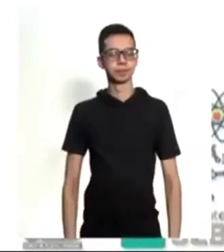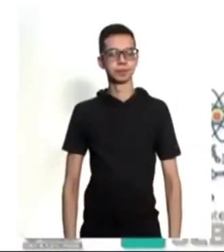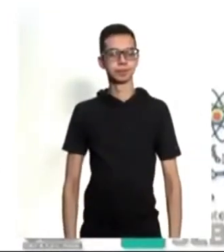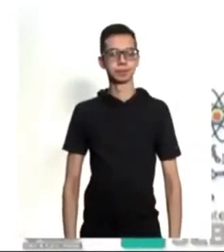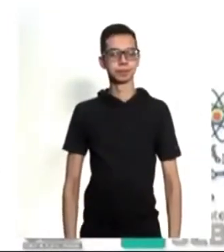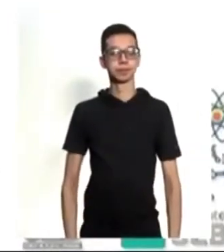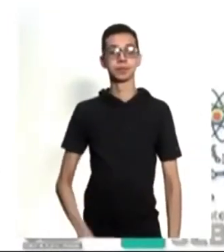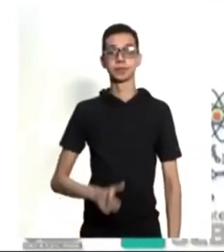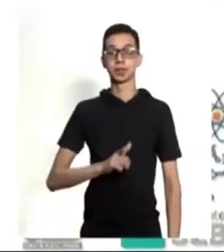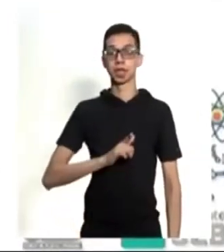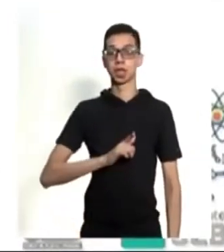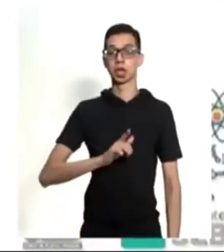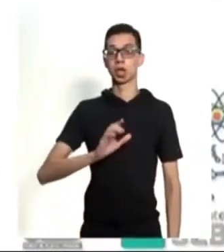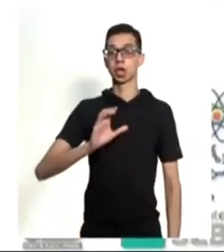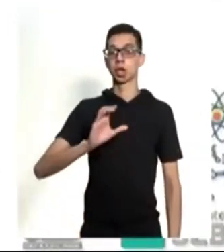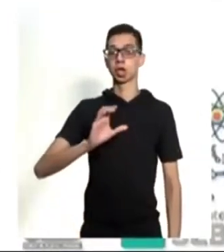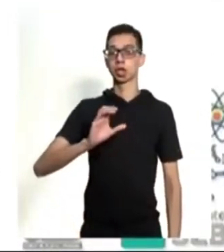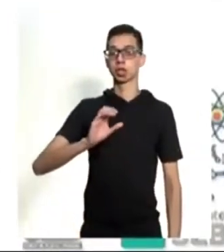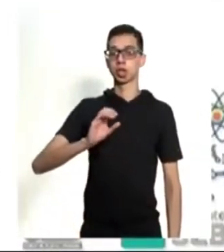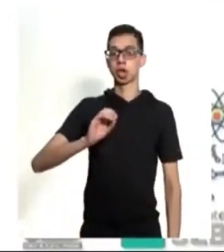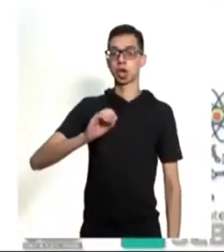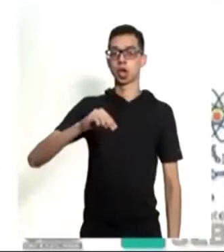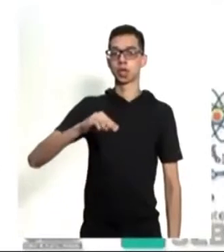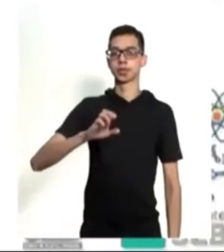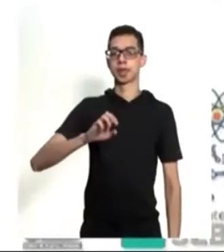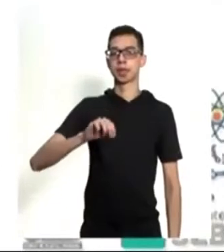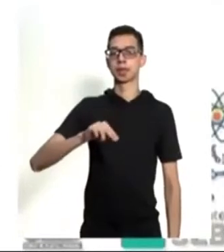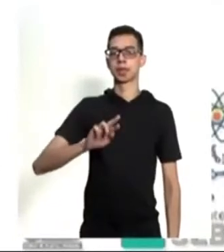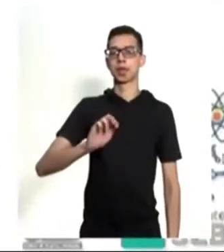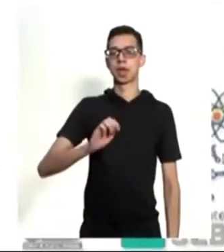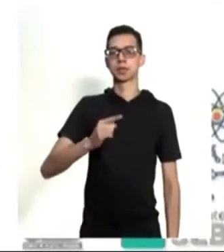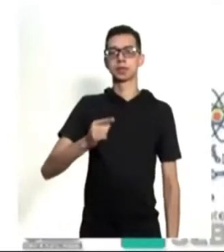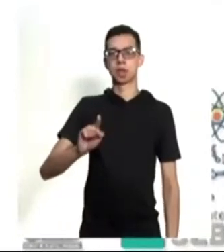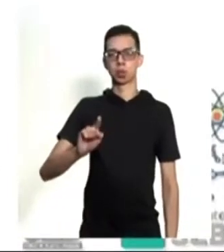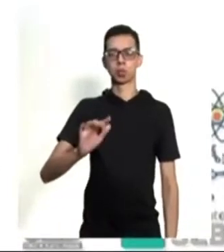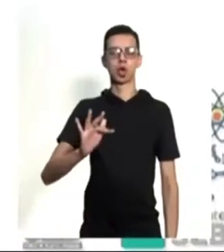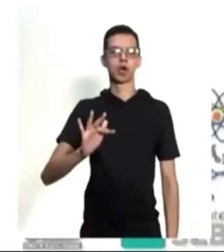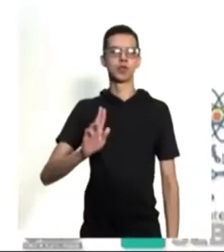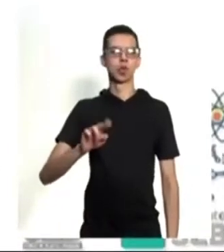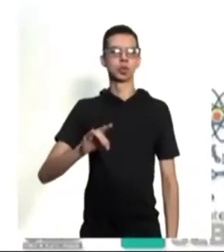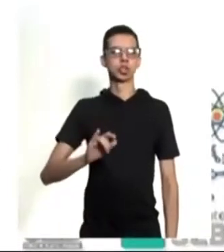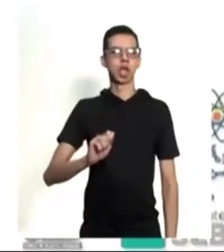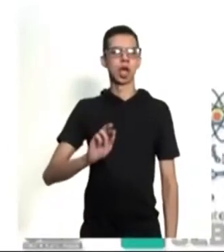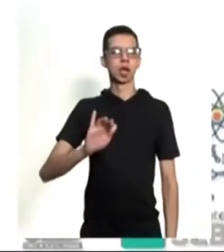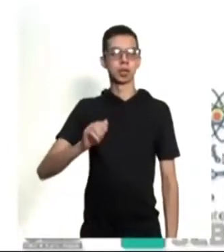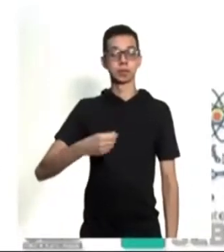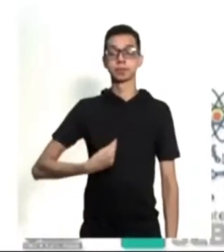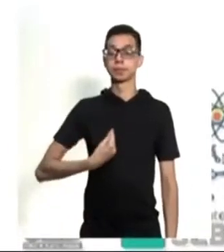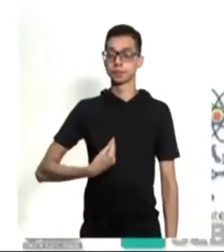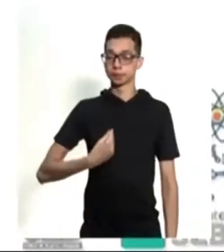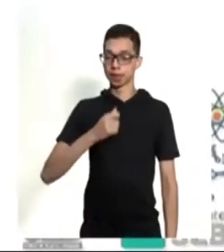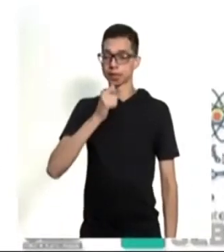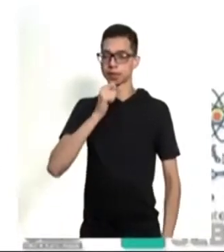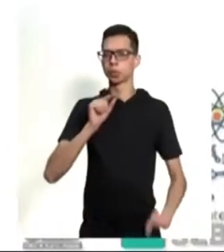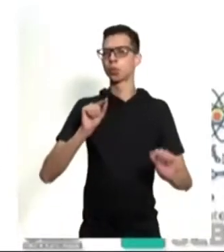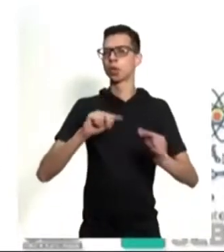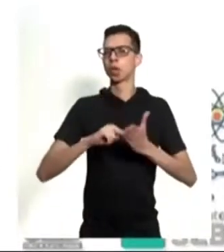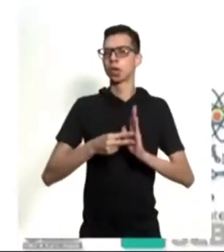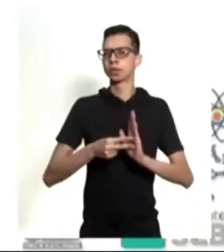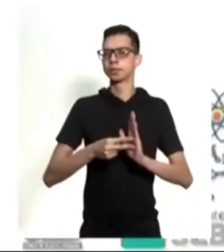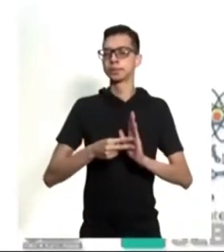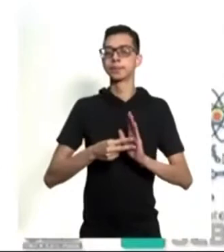e a concentração fundiária ainda existe. O que seria concentração fundiária? Quando a gente analisa a estrutura